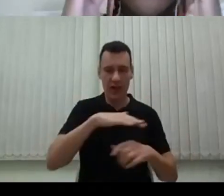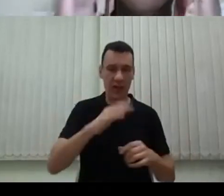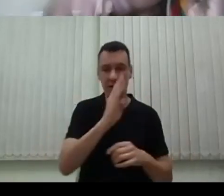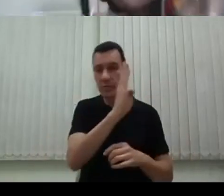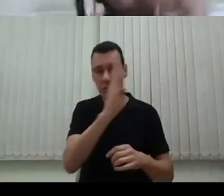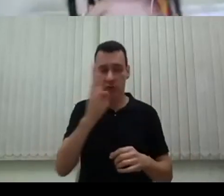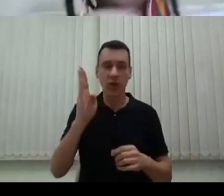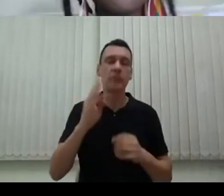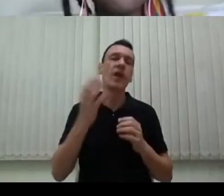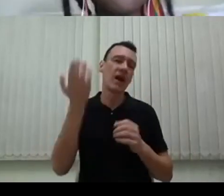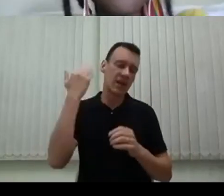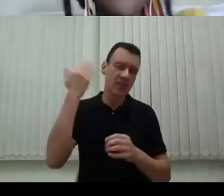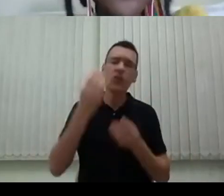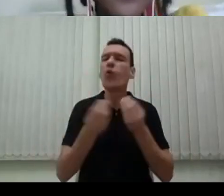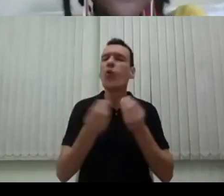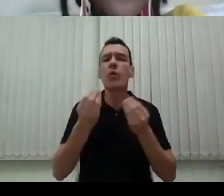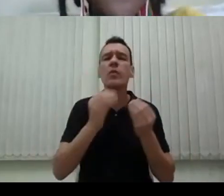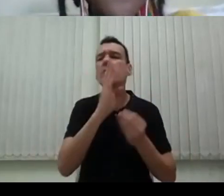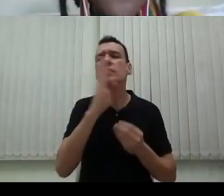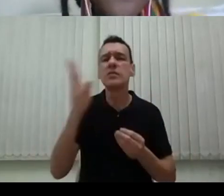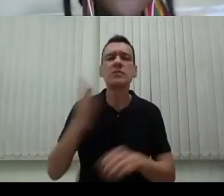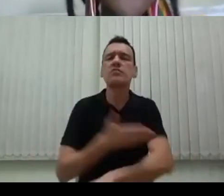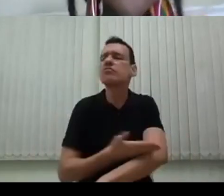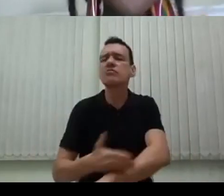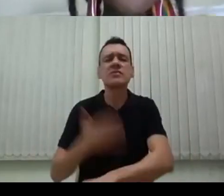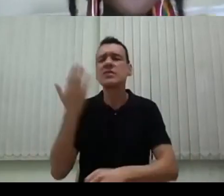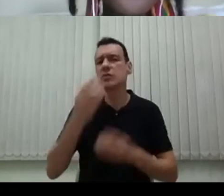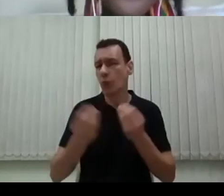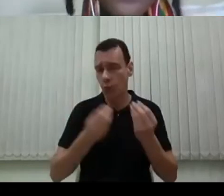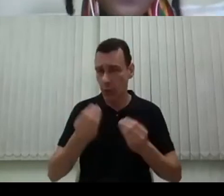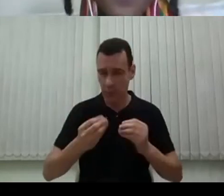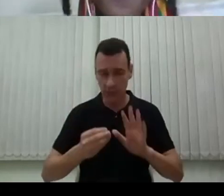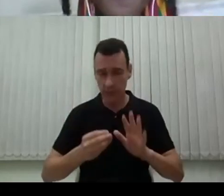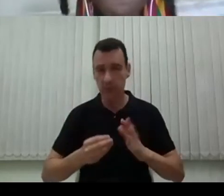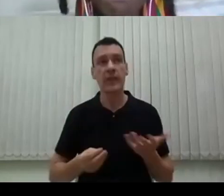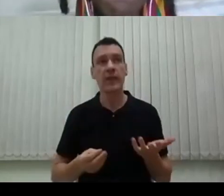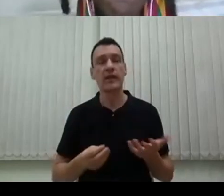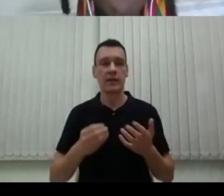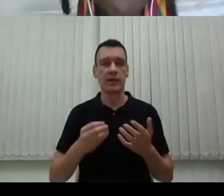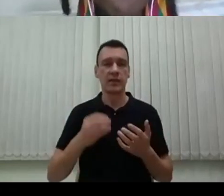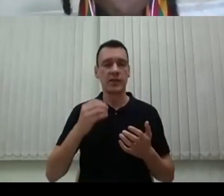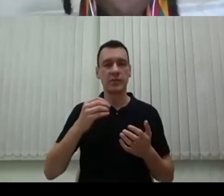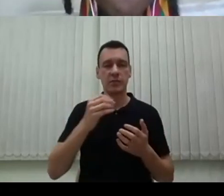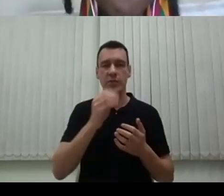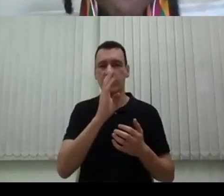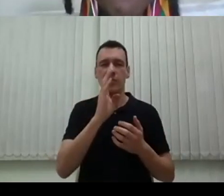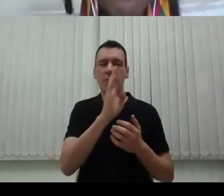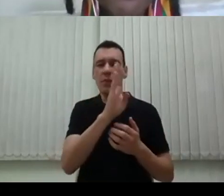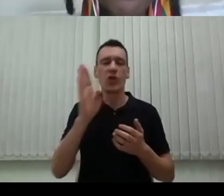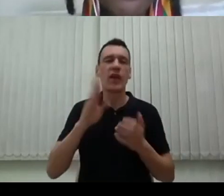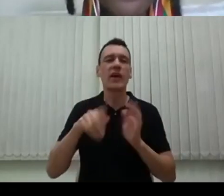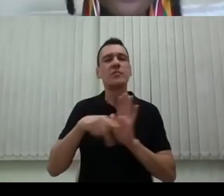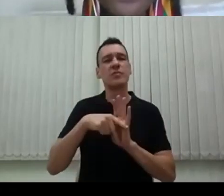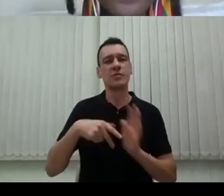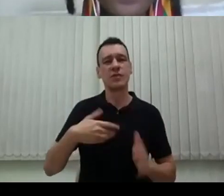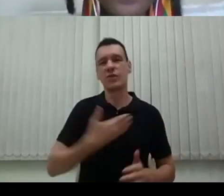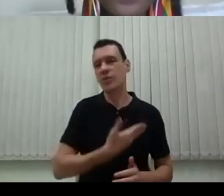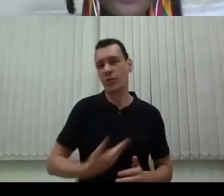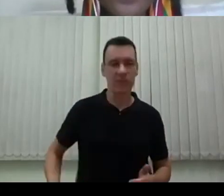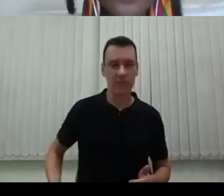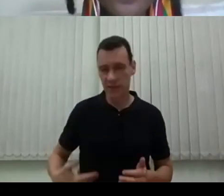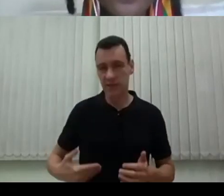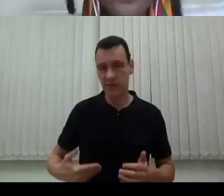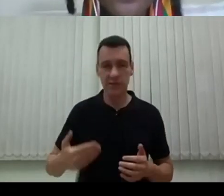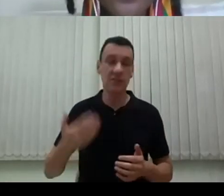foram constituídas? Elas foram constituídas a história das bibliotecas públicas, por exemplo, foi com a Biblioteca